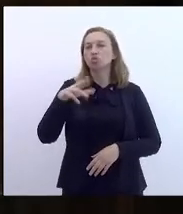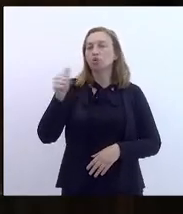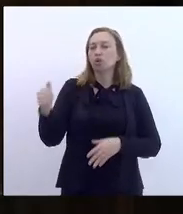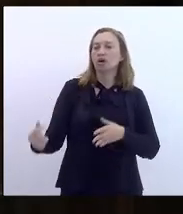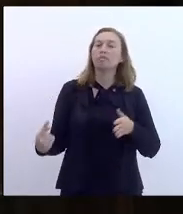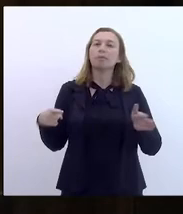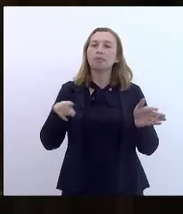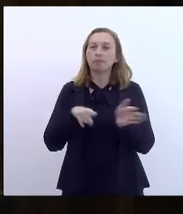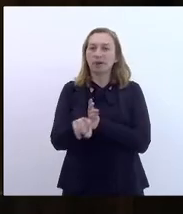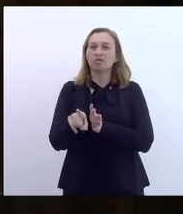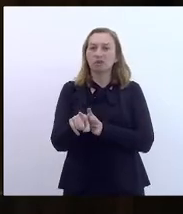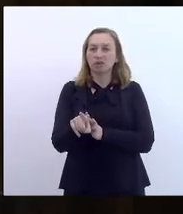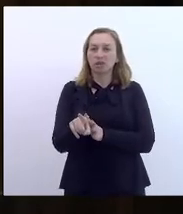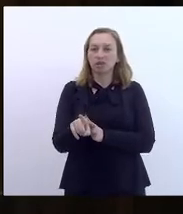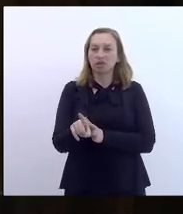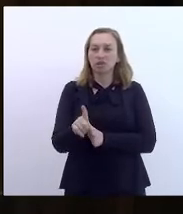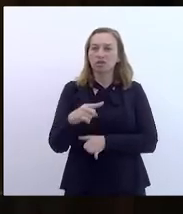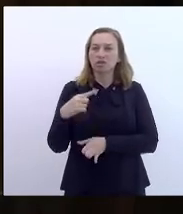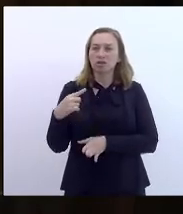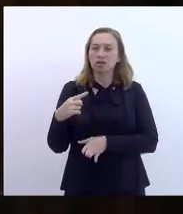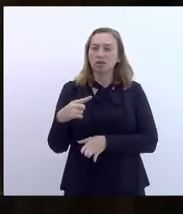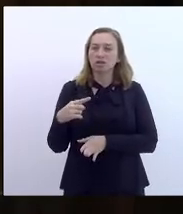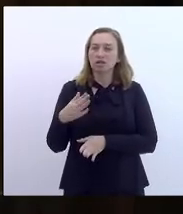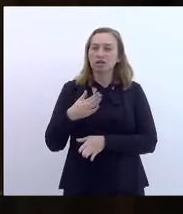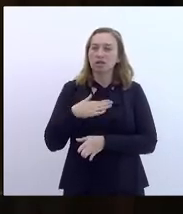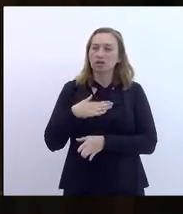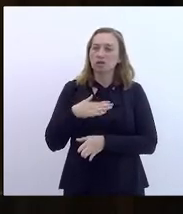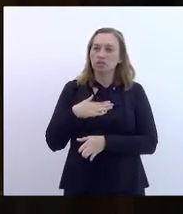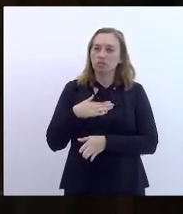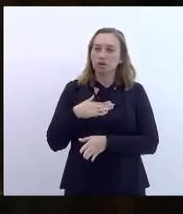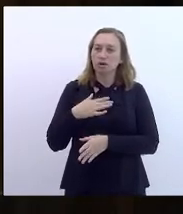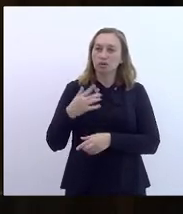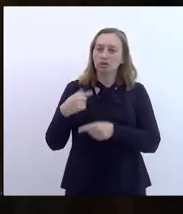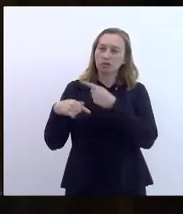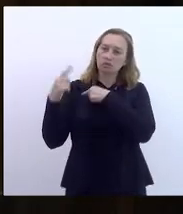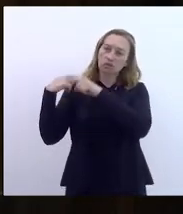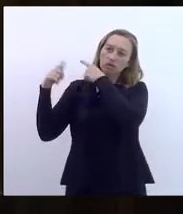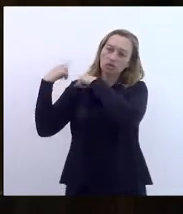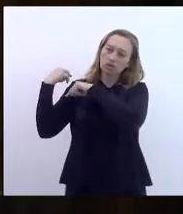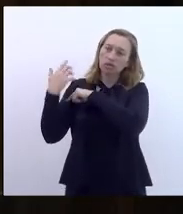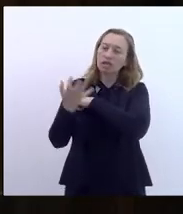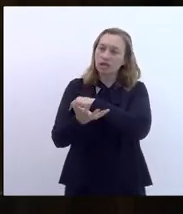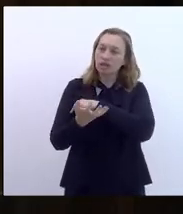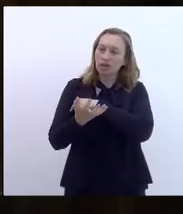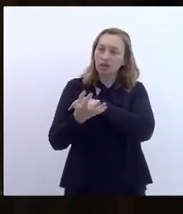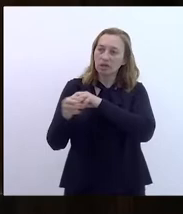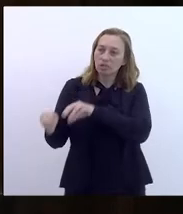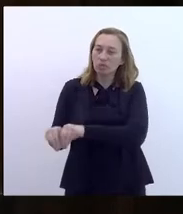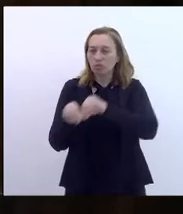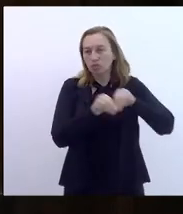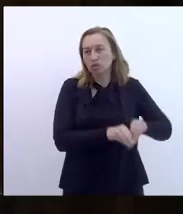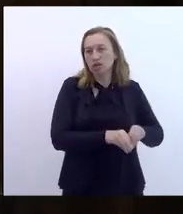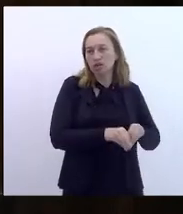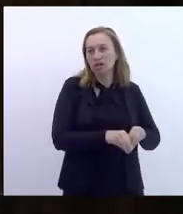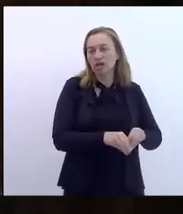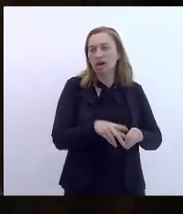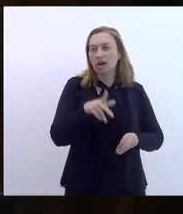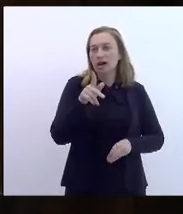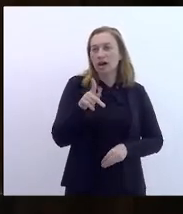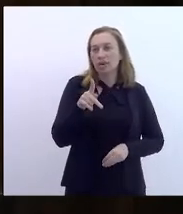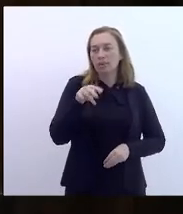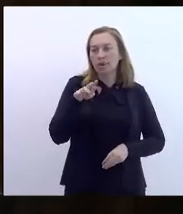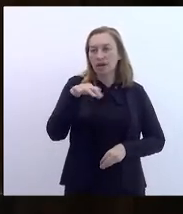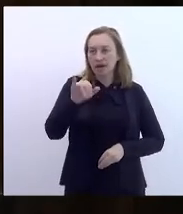perguntaram se os meus antepassados que iriam sair da Lia porque a praia do